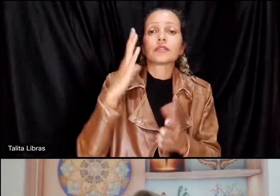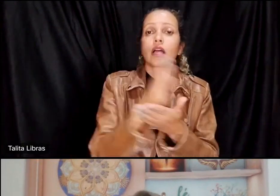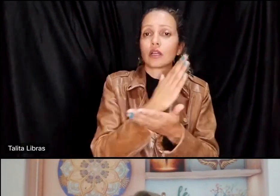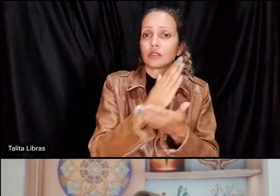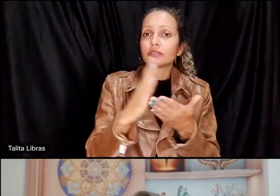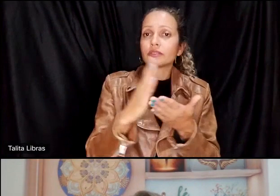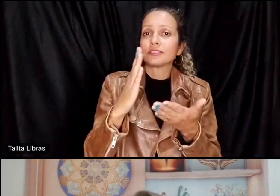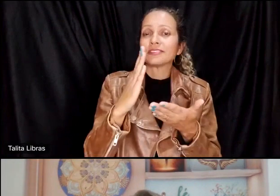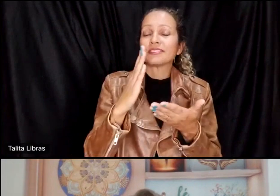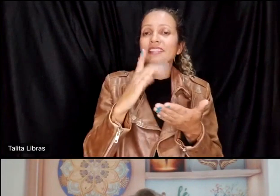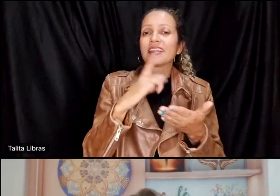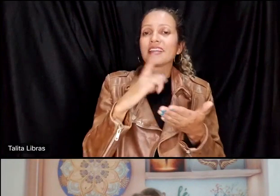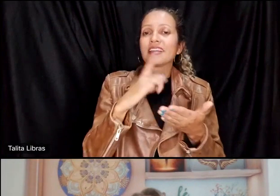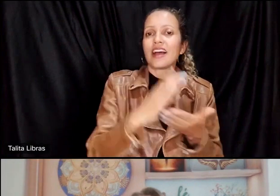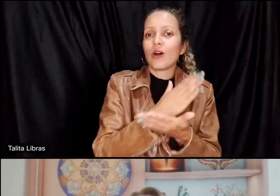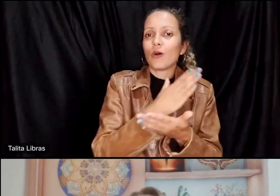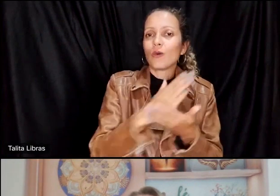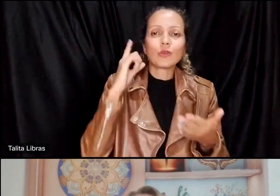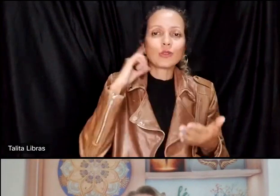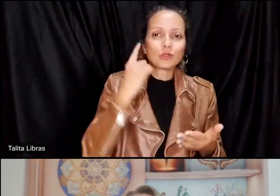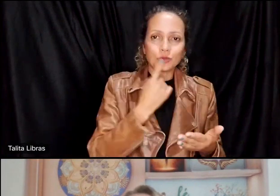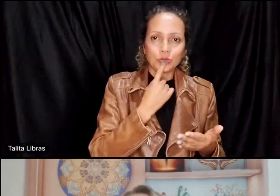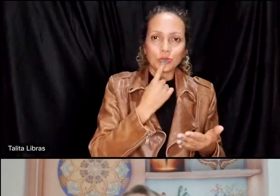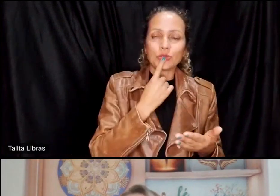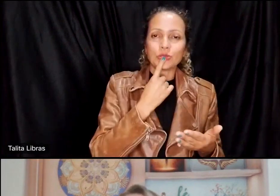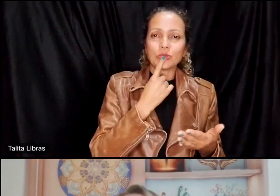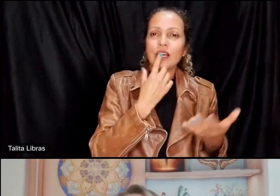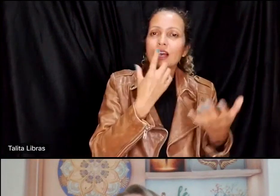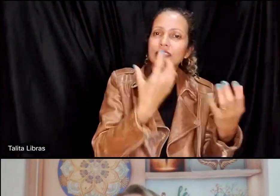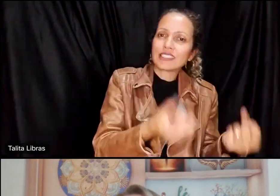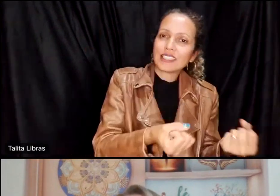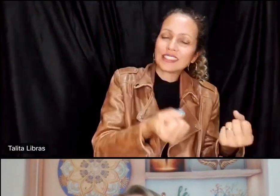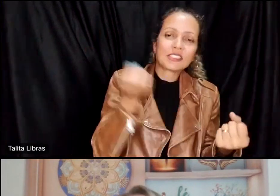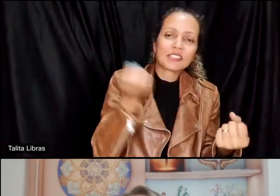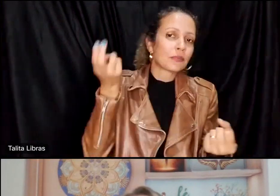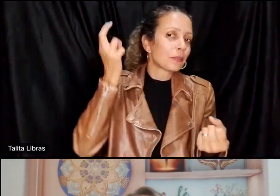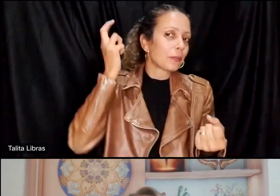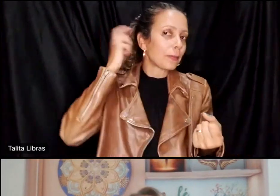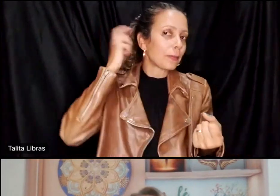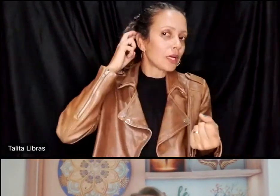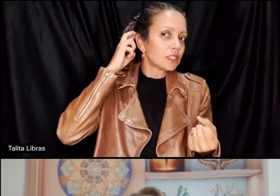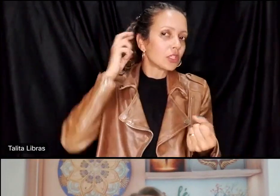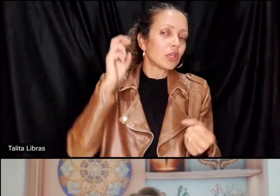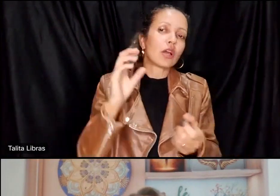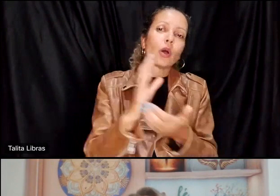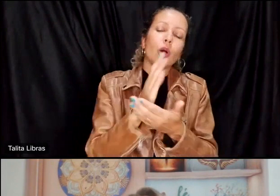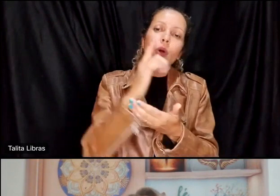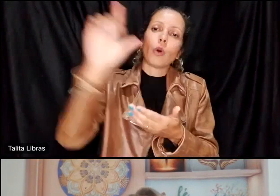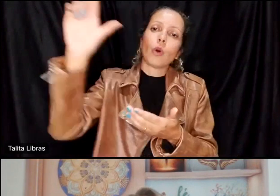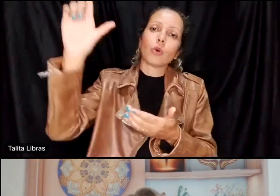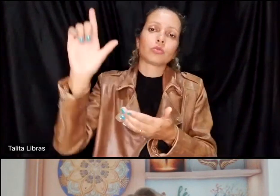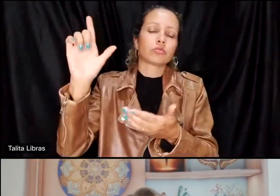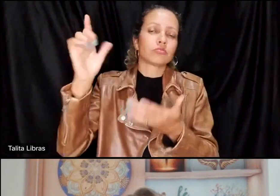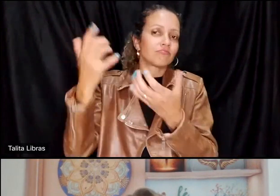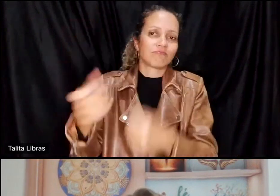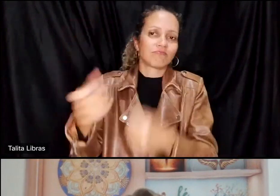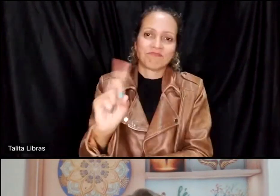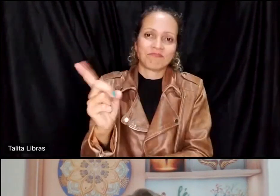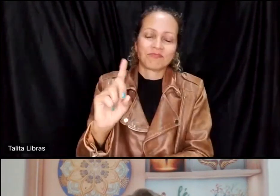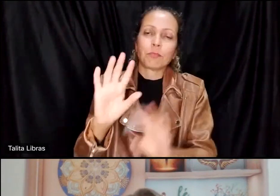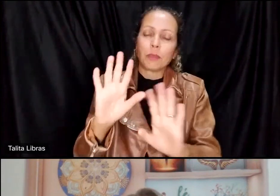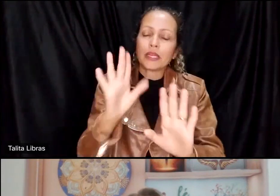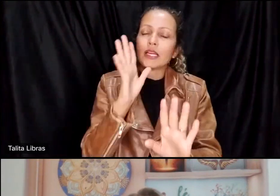aceitam o implante. Mas vamos dizer que a criança vá fazer um implante. Essa criança que vai fazer um implante,